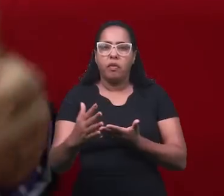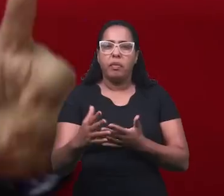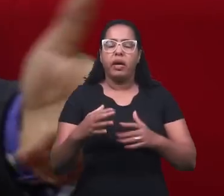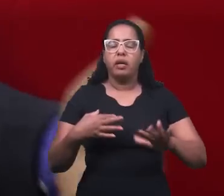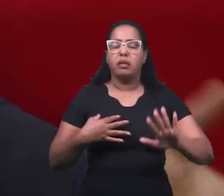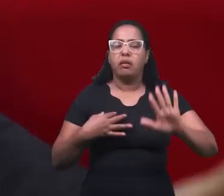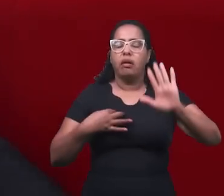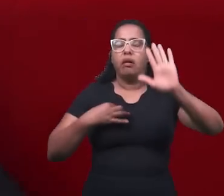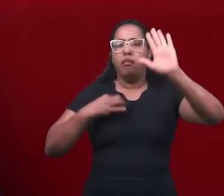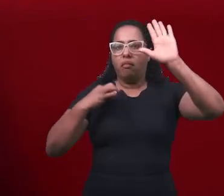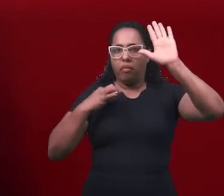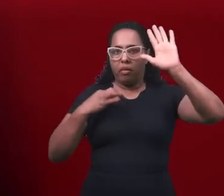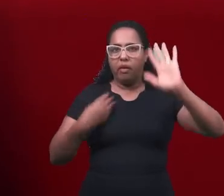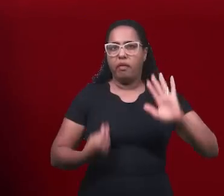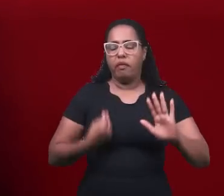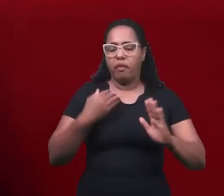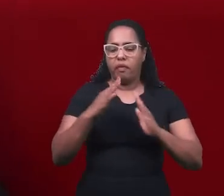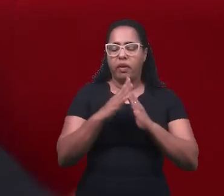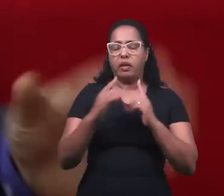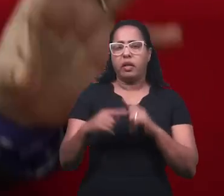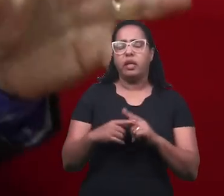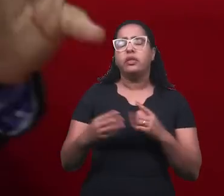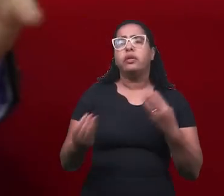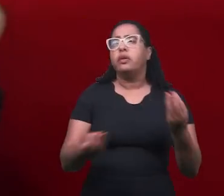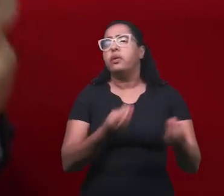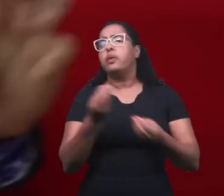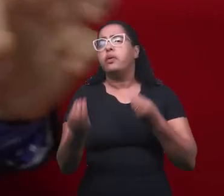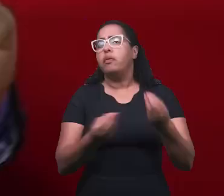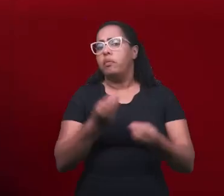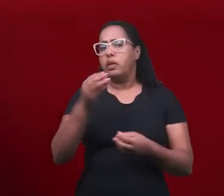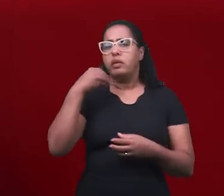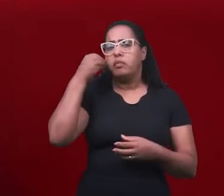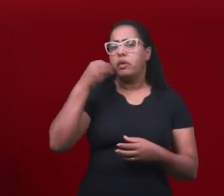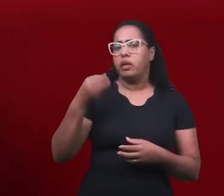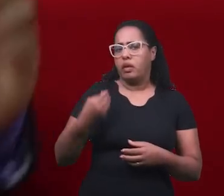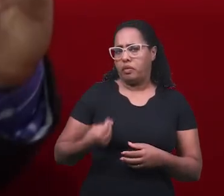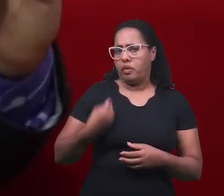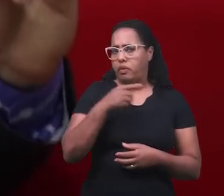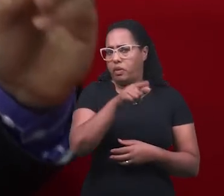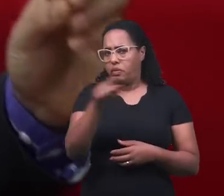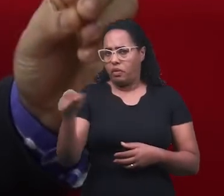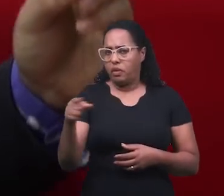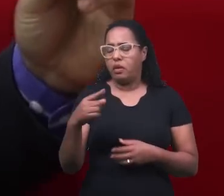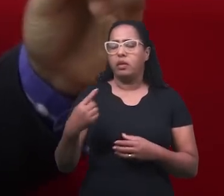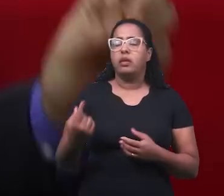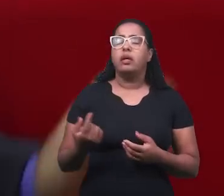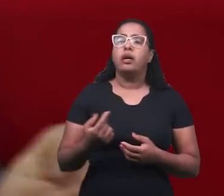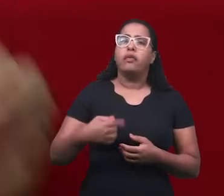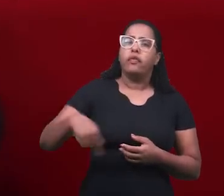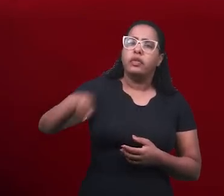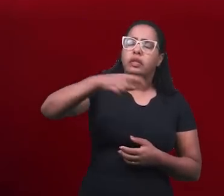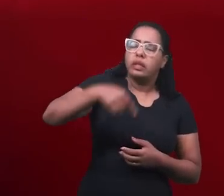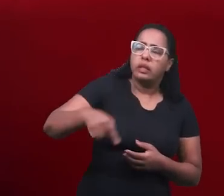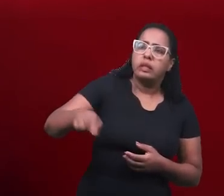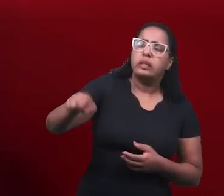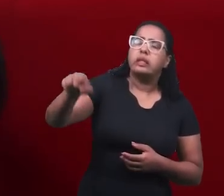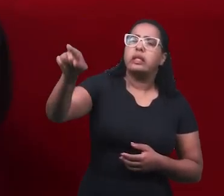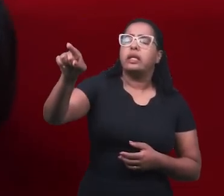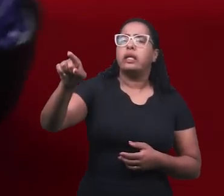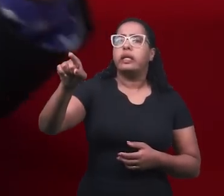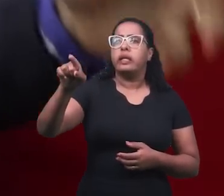experiência voluntariamente da igreja. Como é que foi essa experiência de vocês também? Sobre a questão de vocês